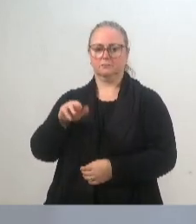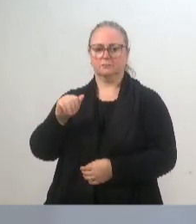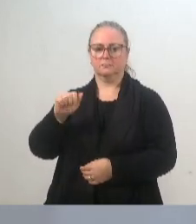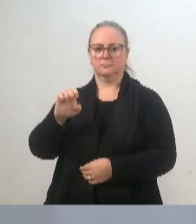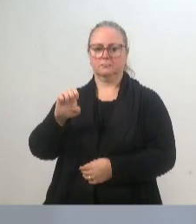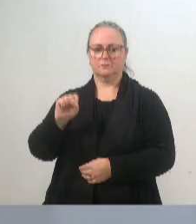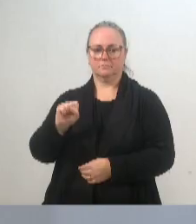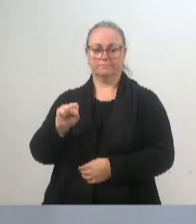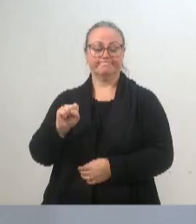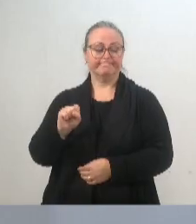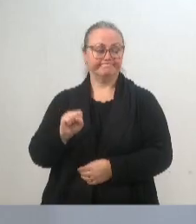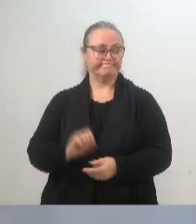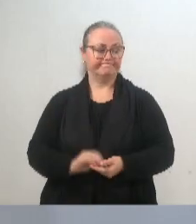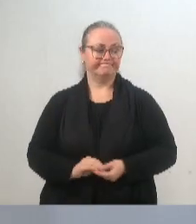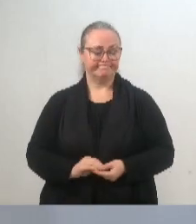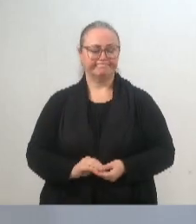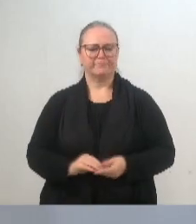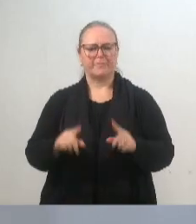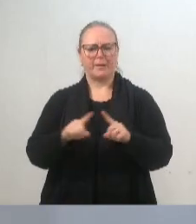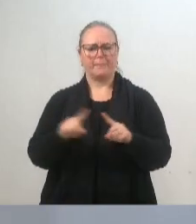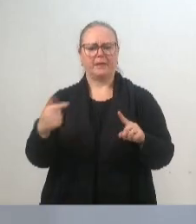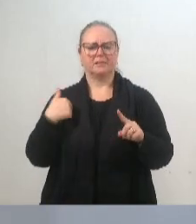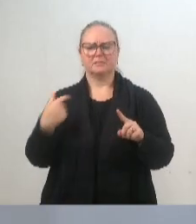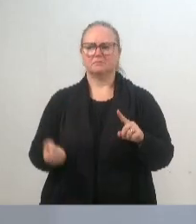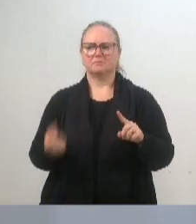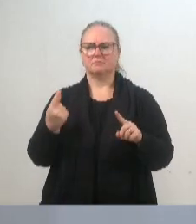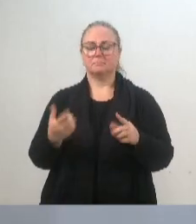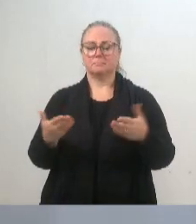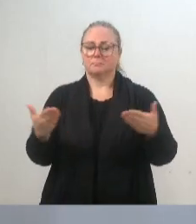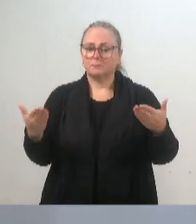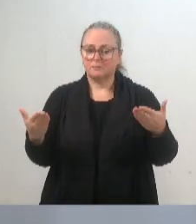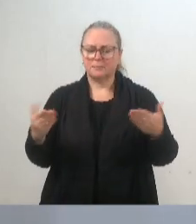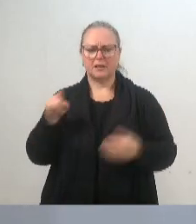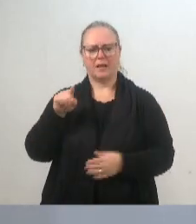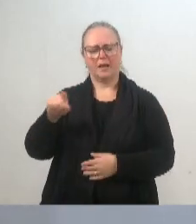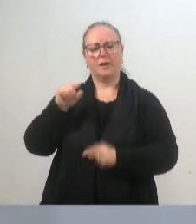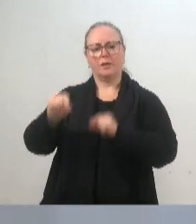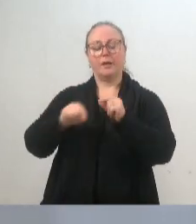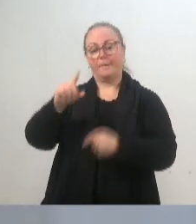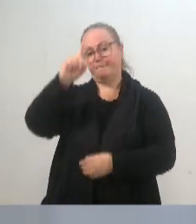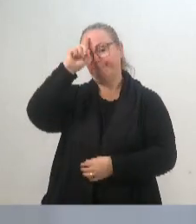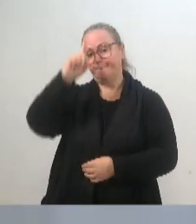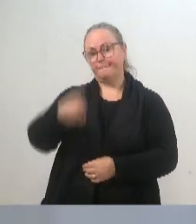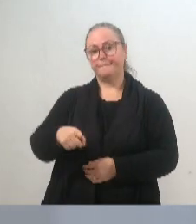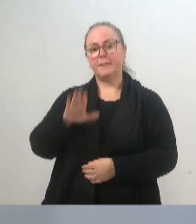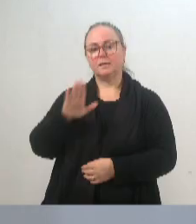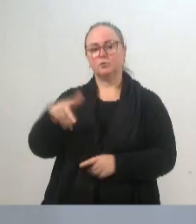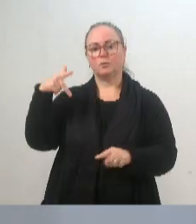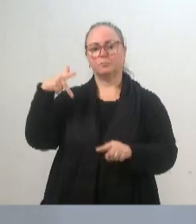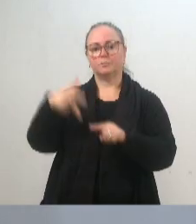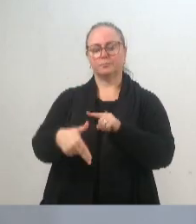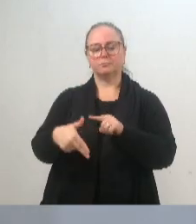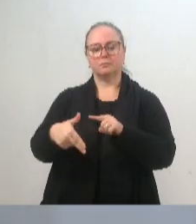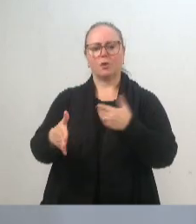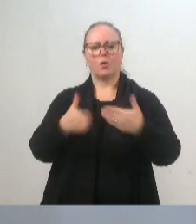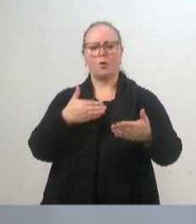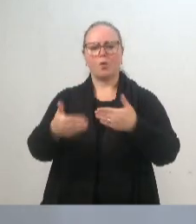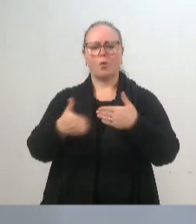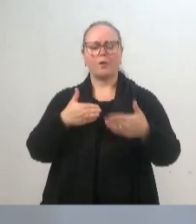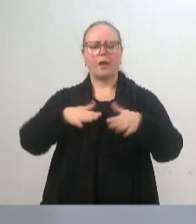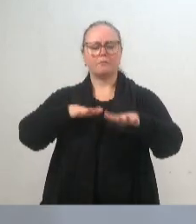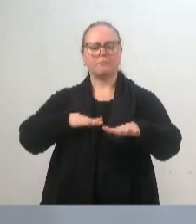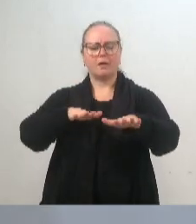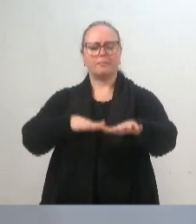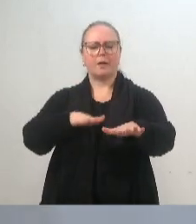tempo. Mas a gente deveria estranhar isso. O Alexandre de Moraes ele determinou que fosse cessada qualquer manifestação desse